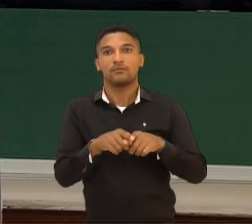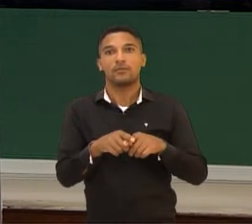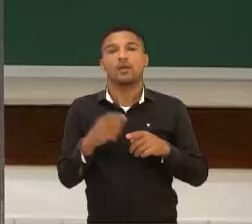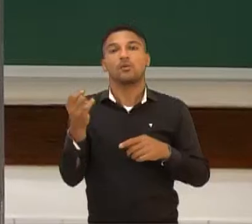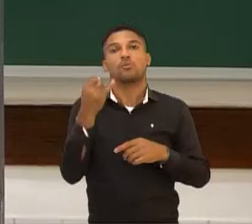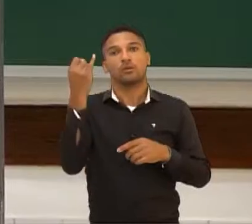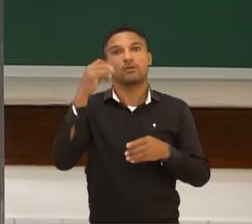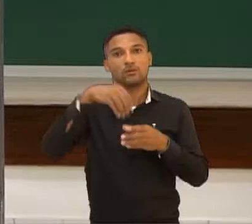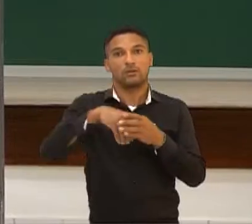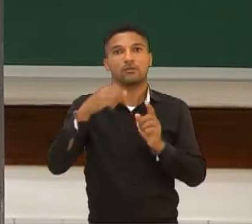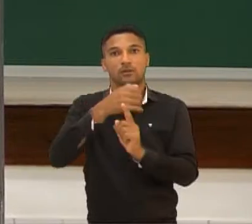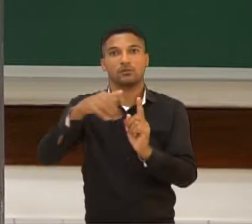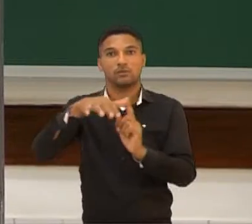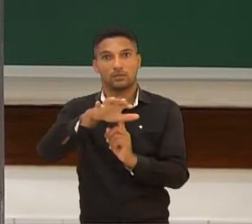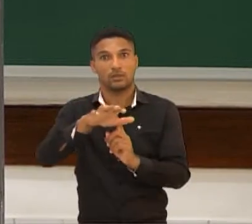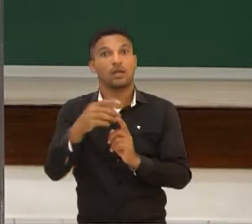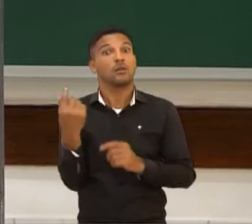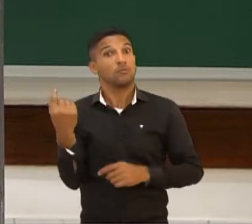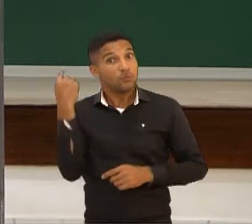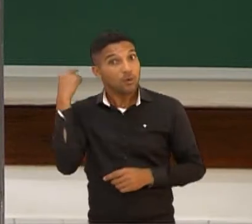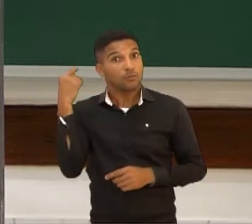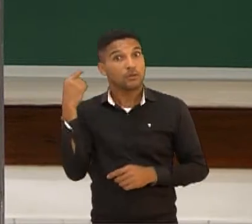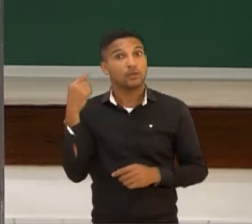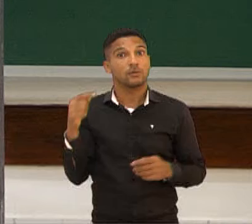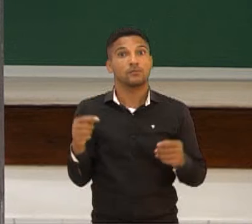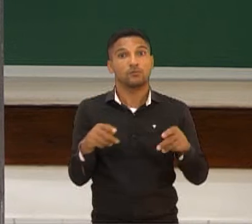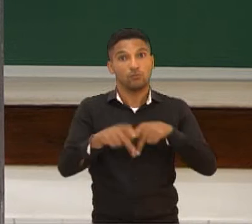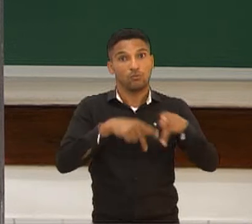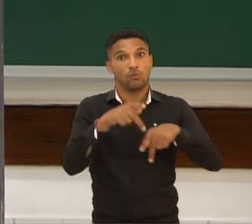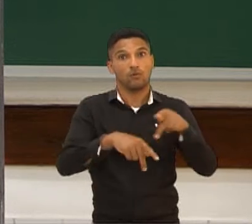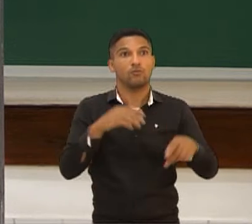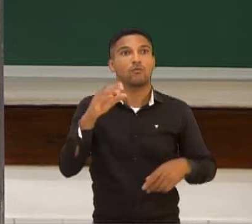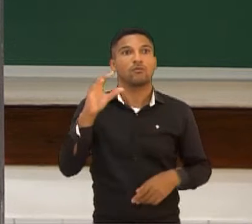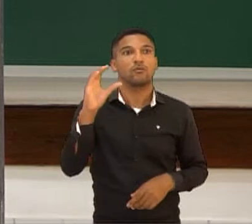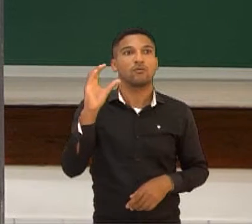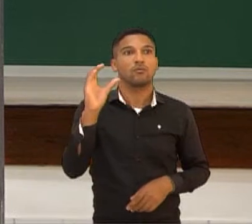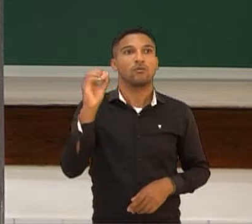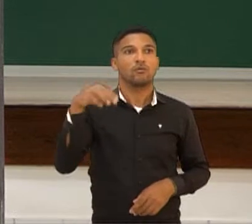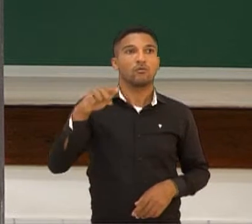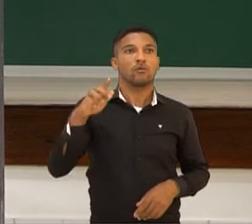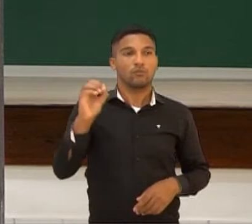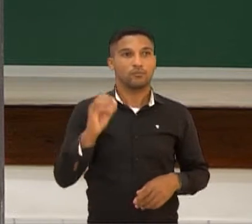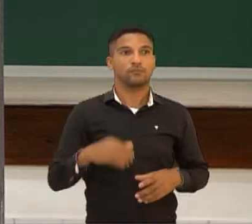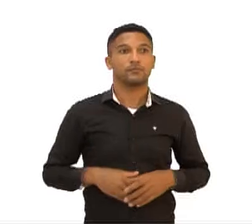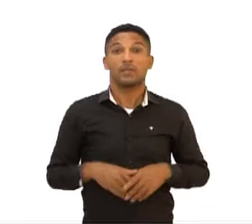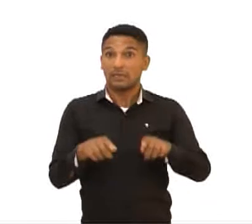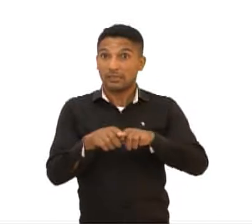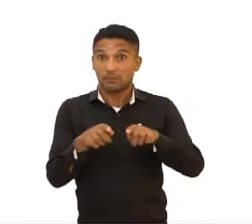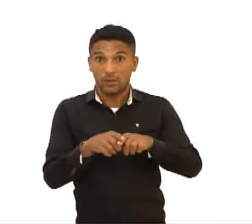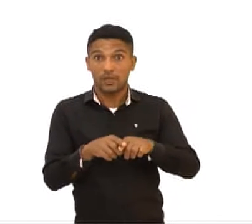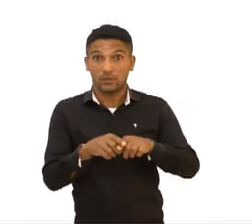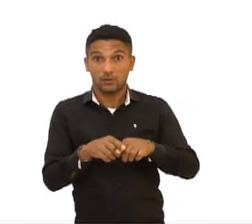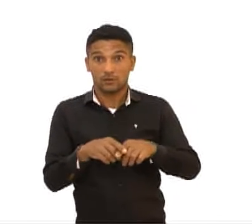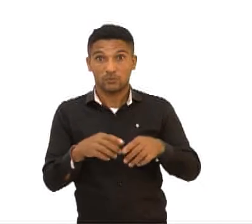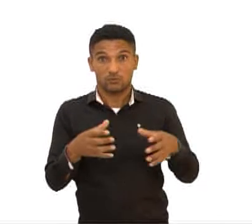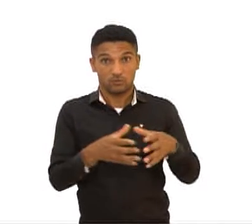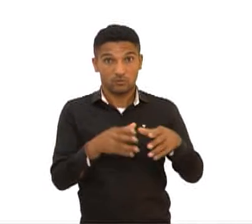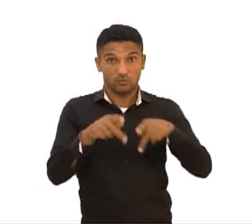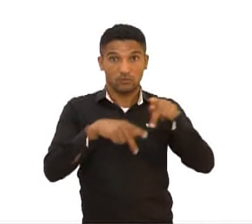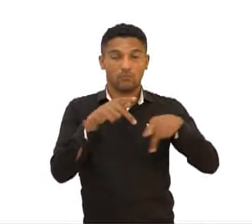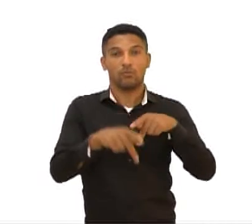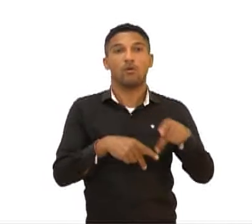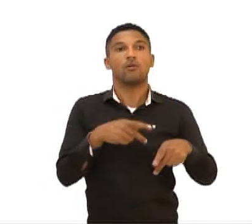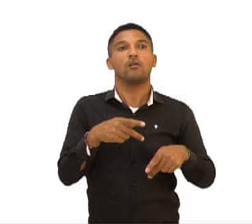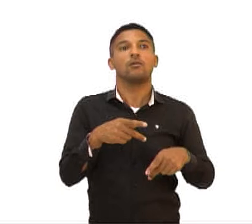vão ter um grande destaque no comércio do ferro e do sal. Aqui a gente tem uma imagem do